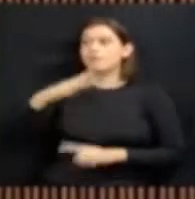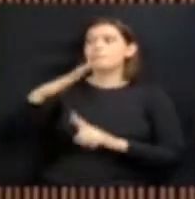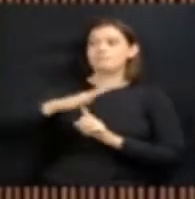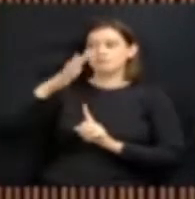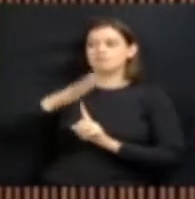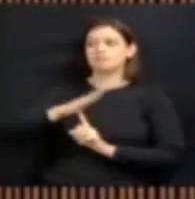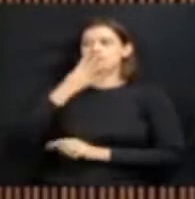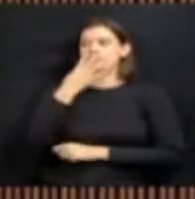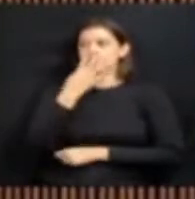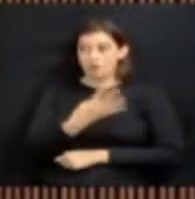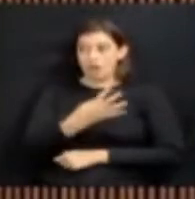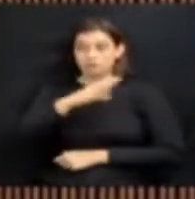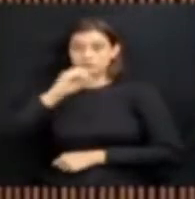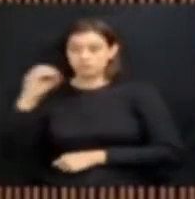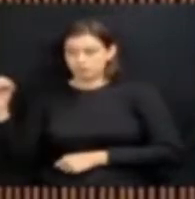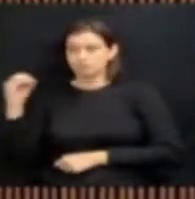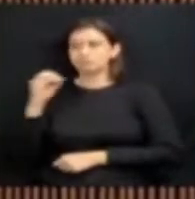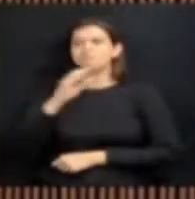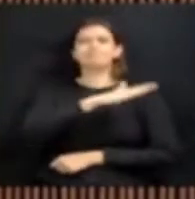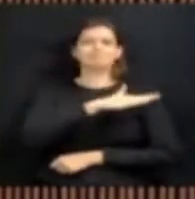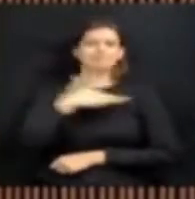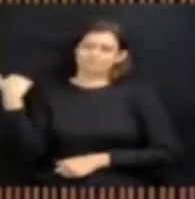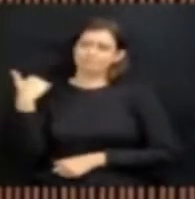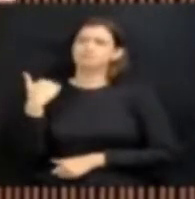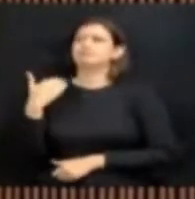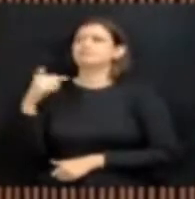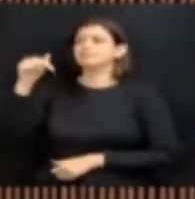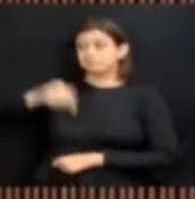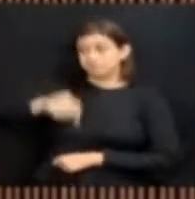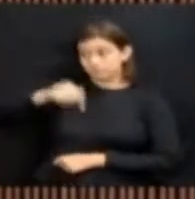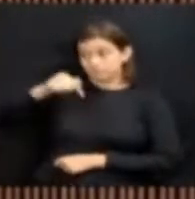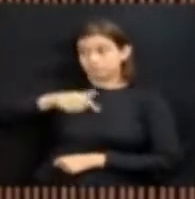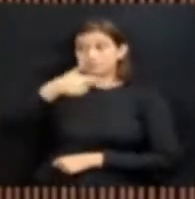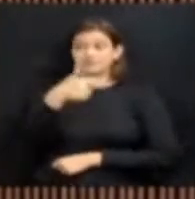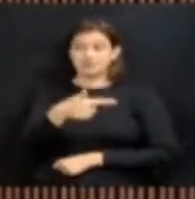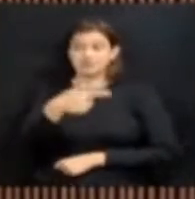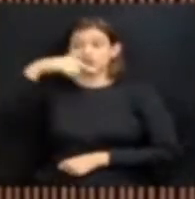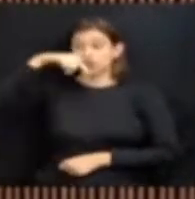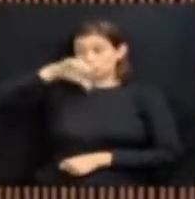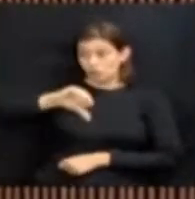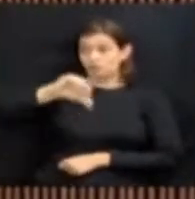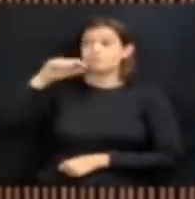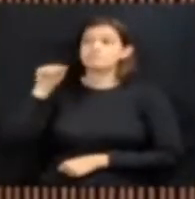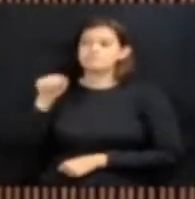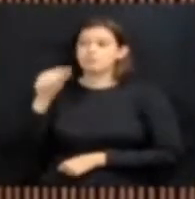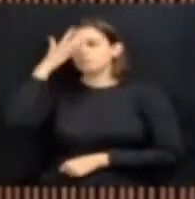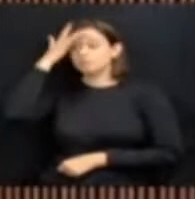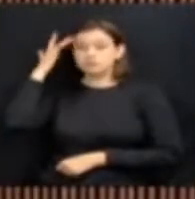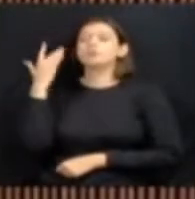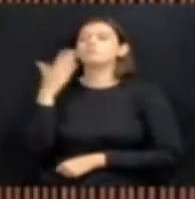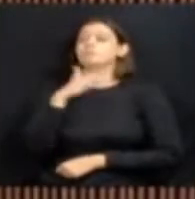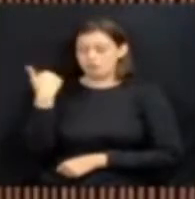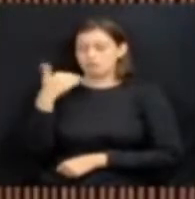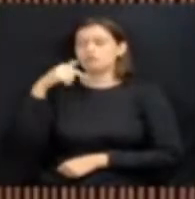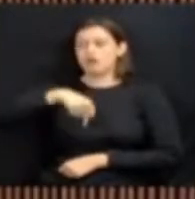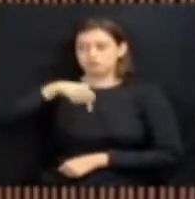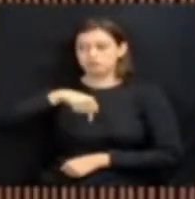no Paraná quase 29 mil incidência cada 100 mil habitantes no Brasil é